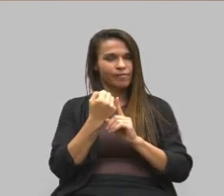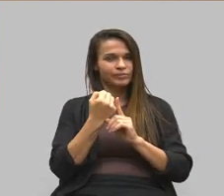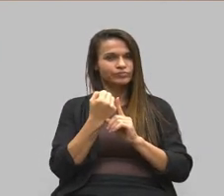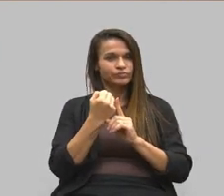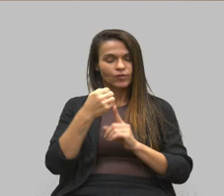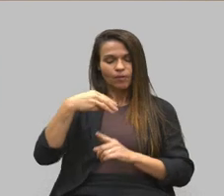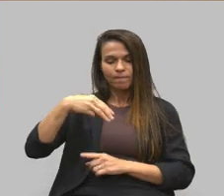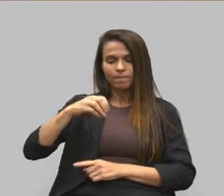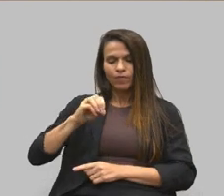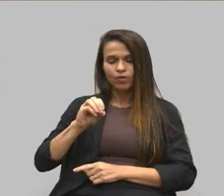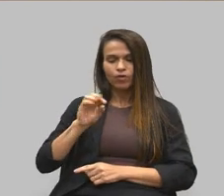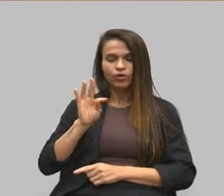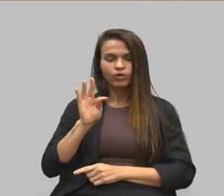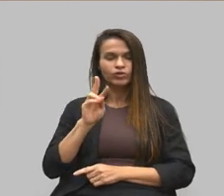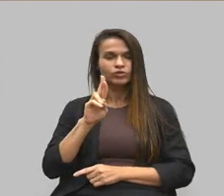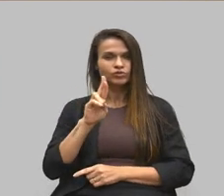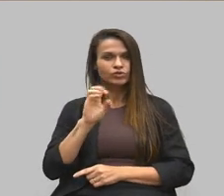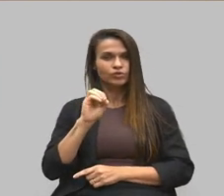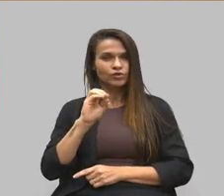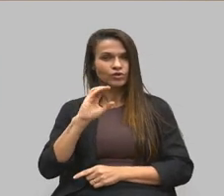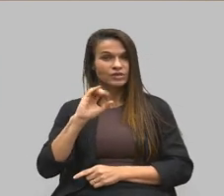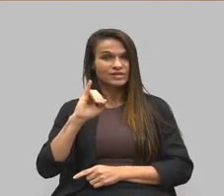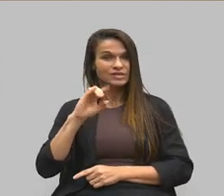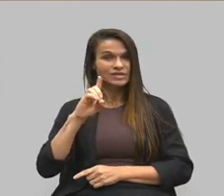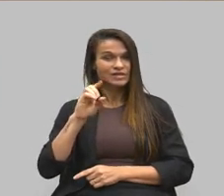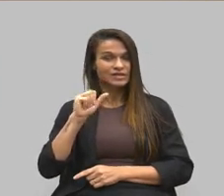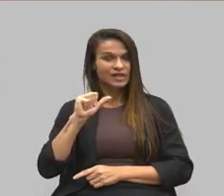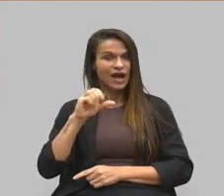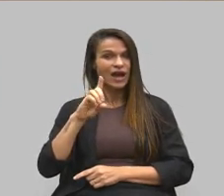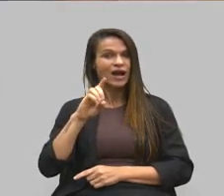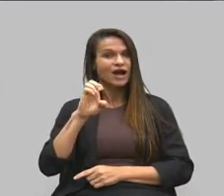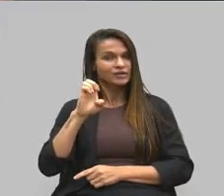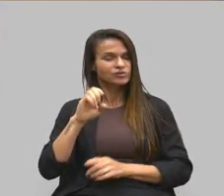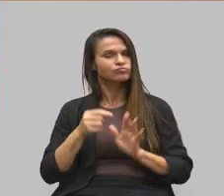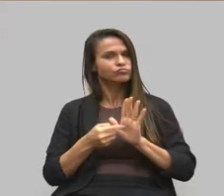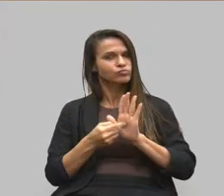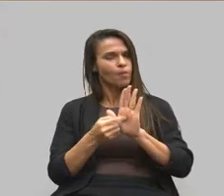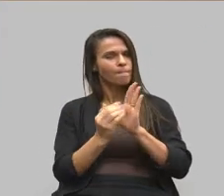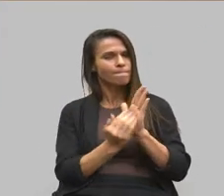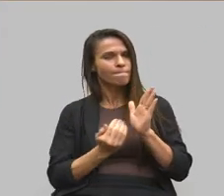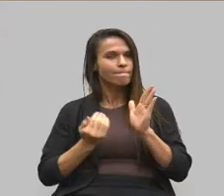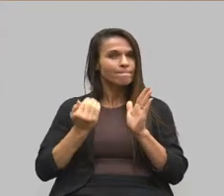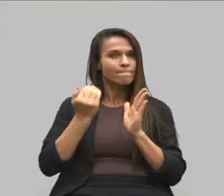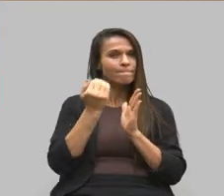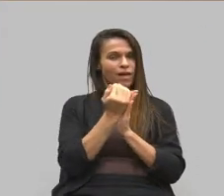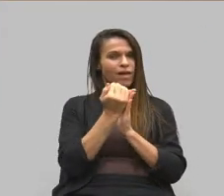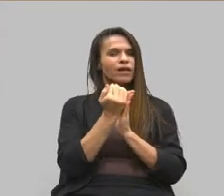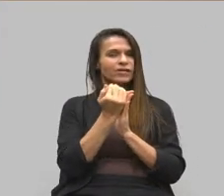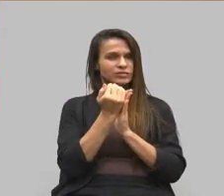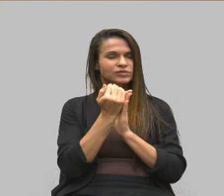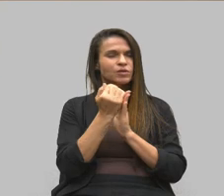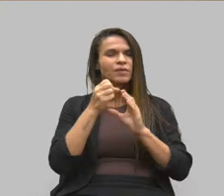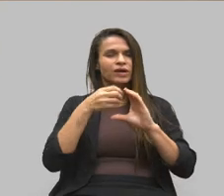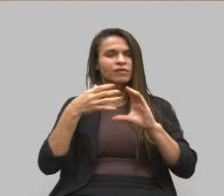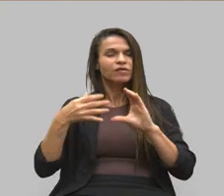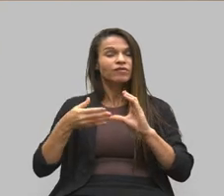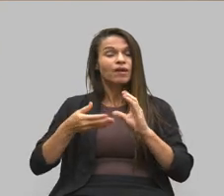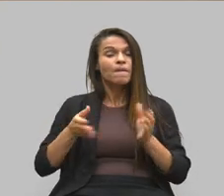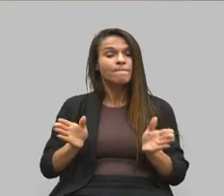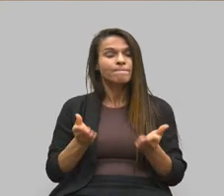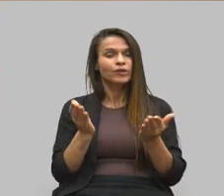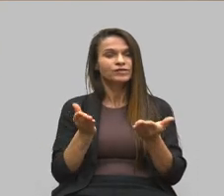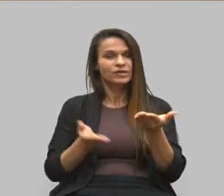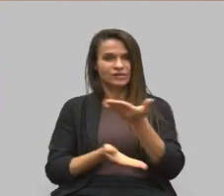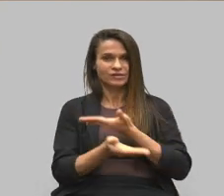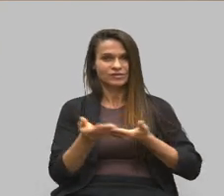tem sido mostrada cada vez mais como sendo um fator que vai impulsionar essa interação social o